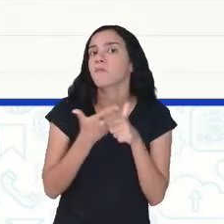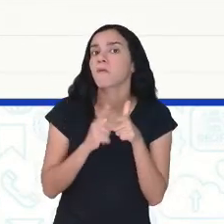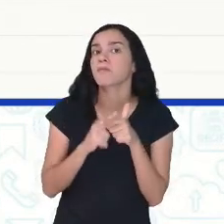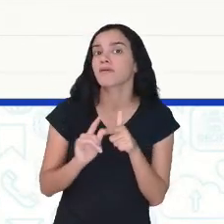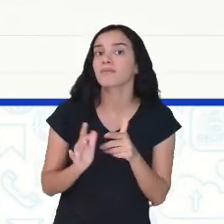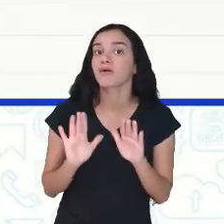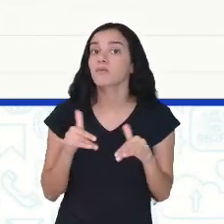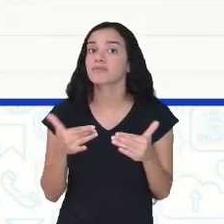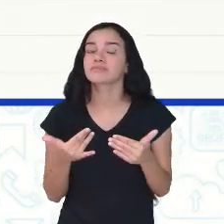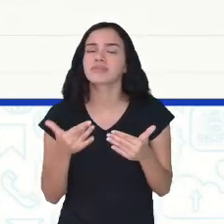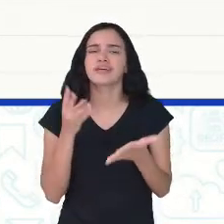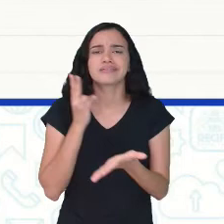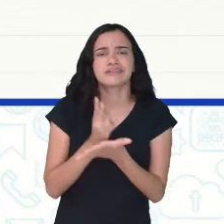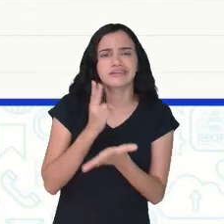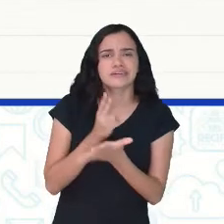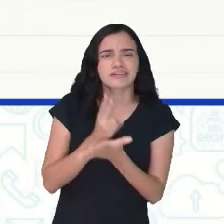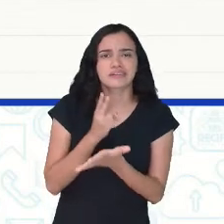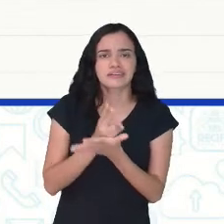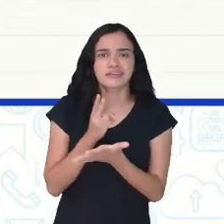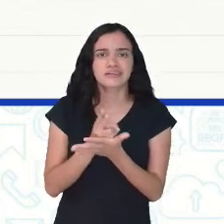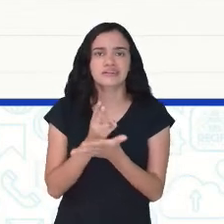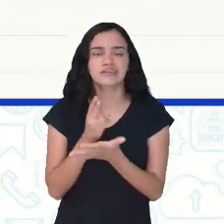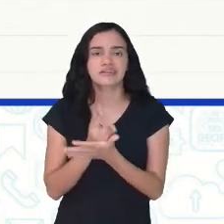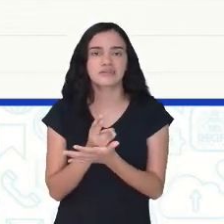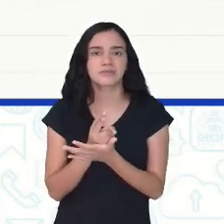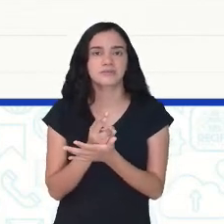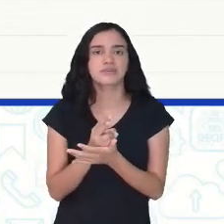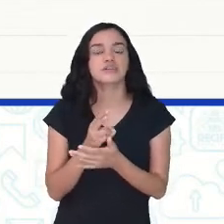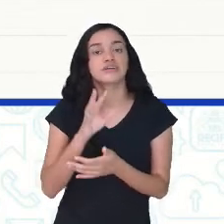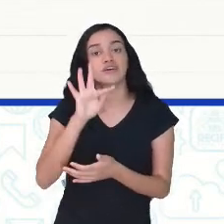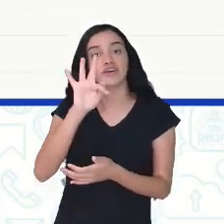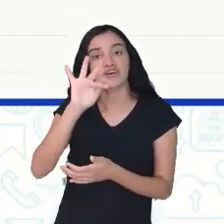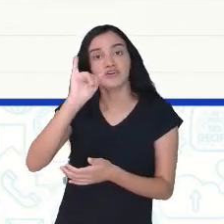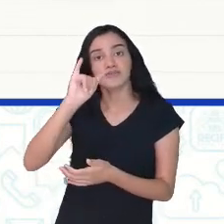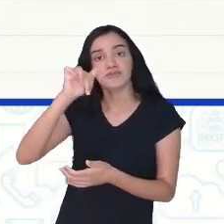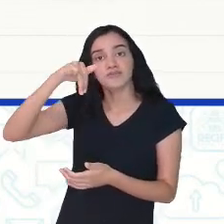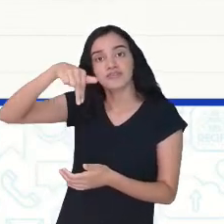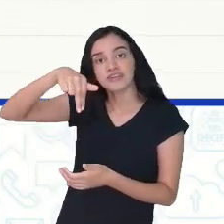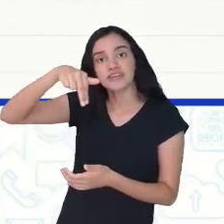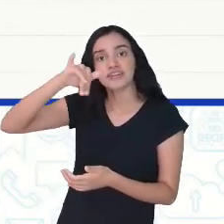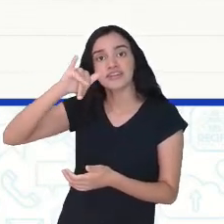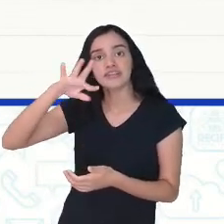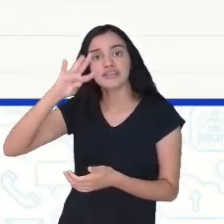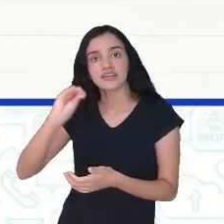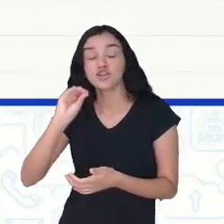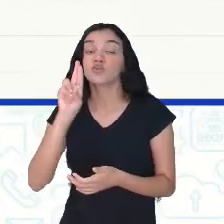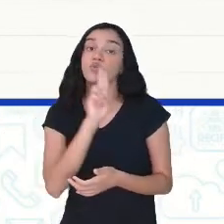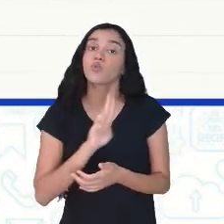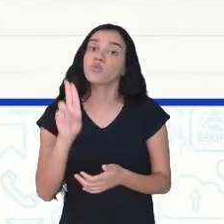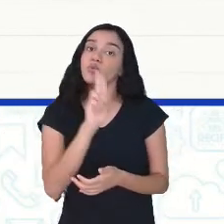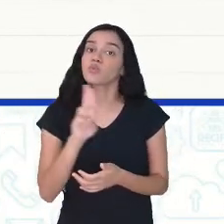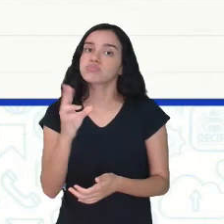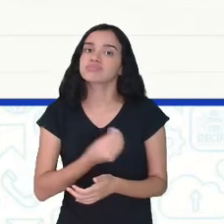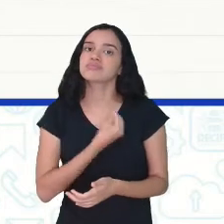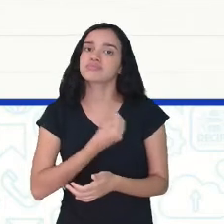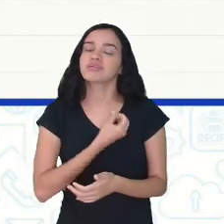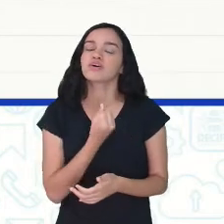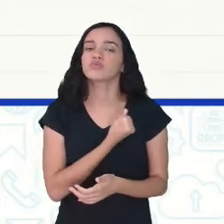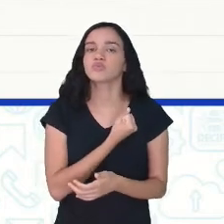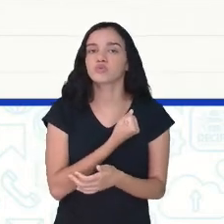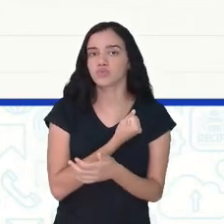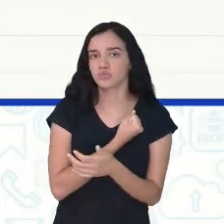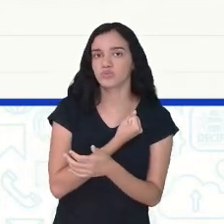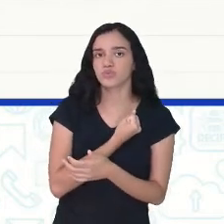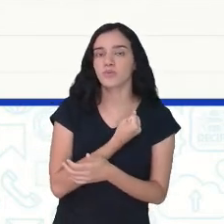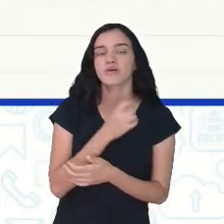decimais? É que nem sempre ele vai ser finito. Por isso, a gente usa na vida os números decimais,